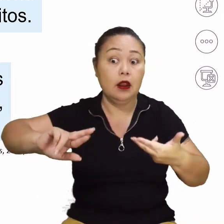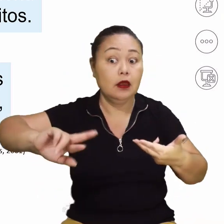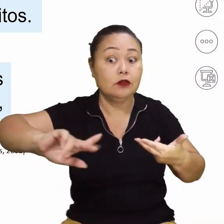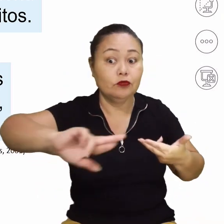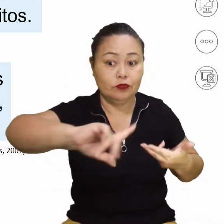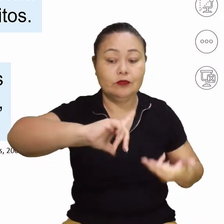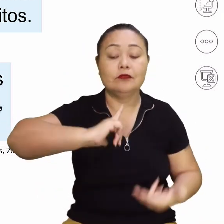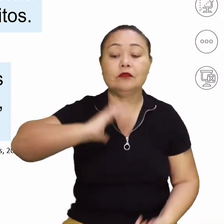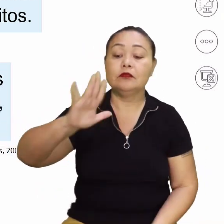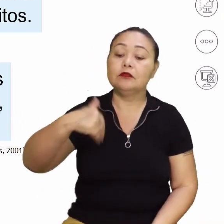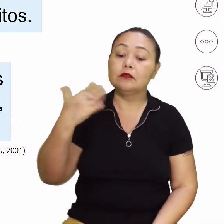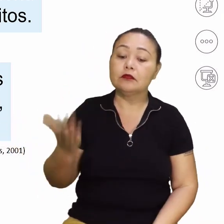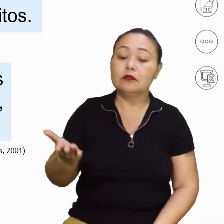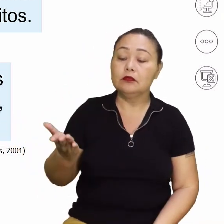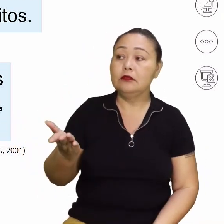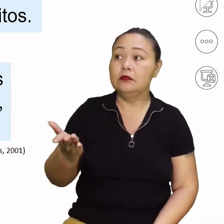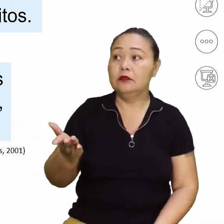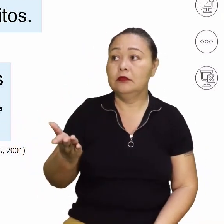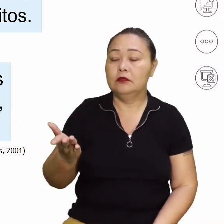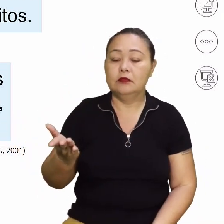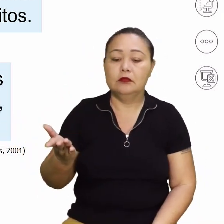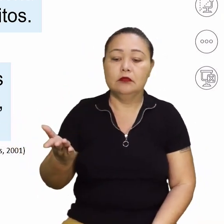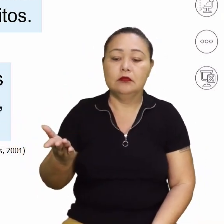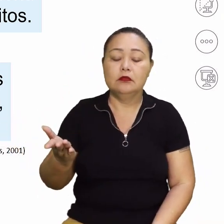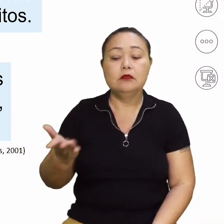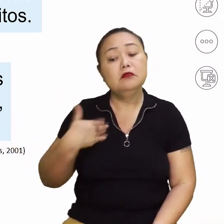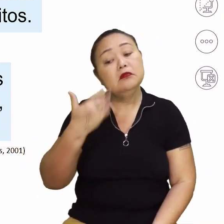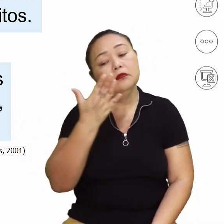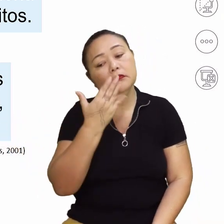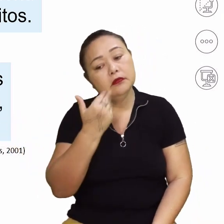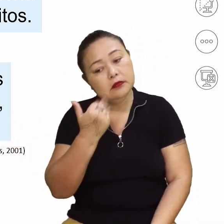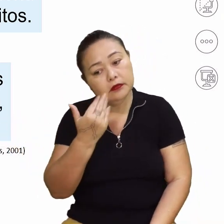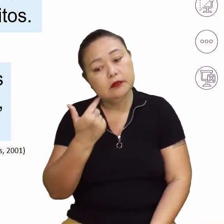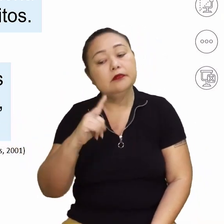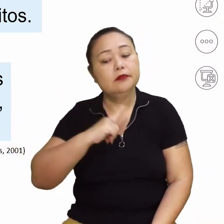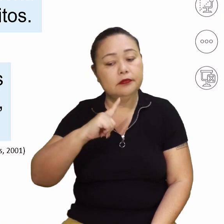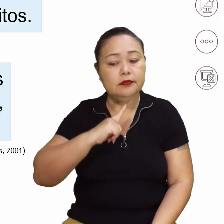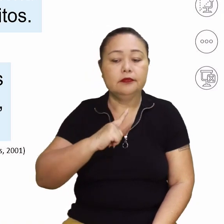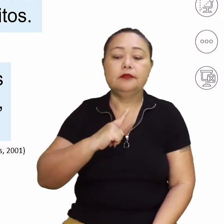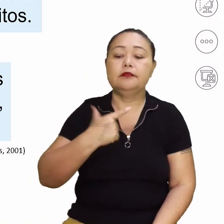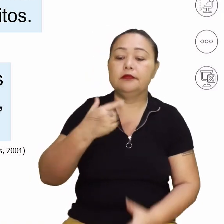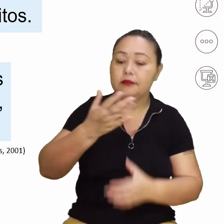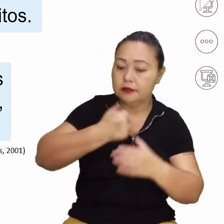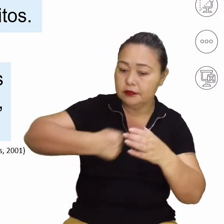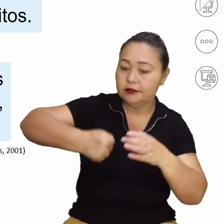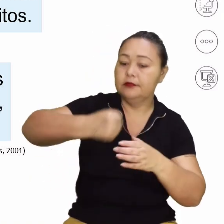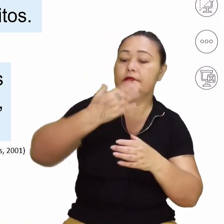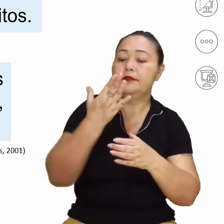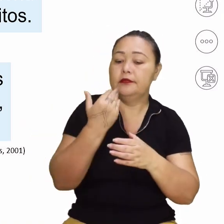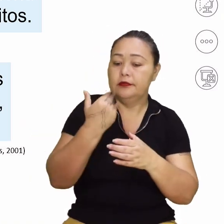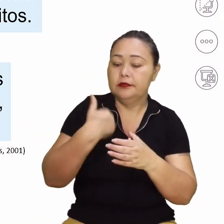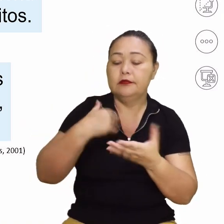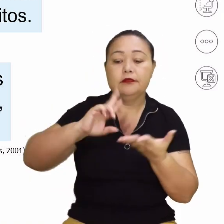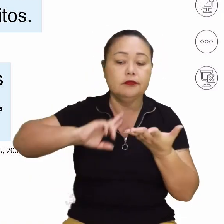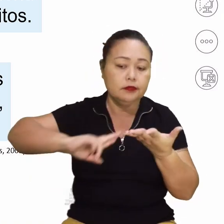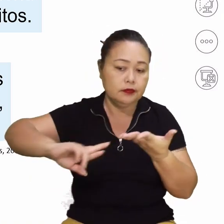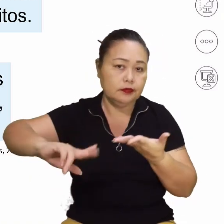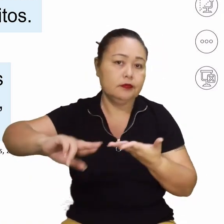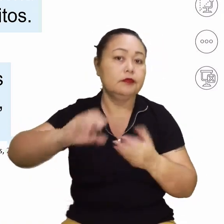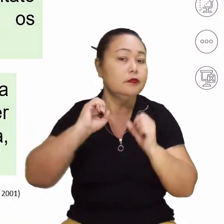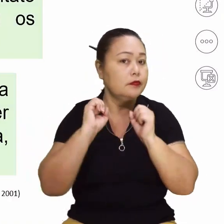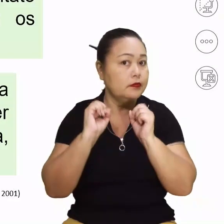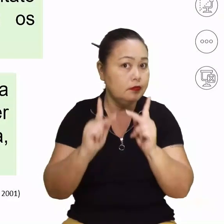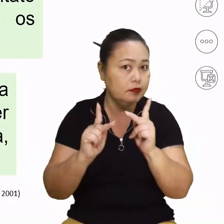diferentes a gente poderia colocar também tipo alimentação culinária deles também se diferem